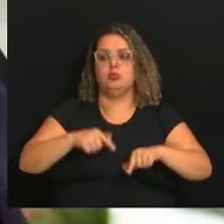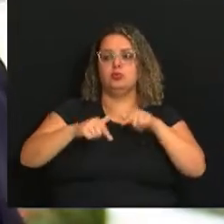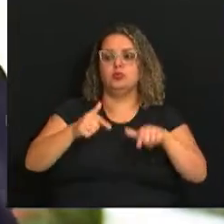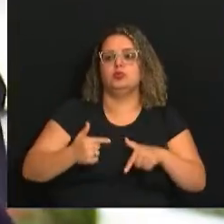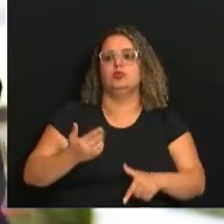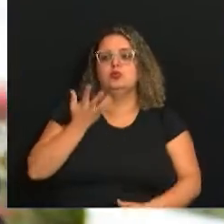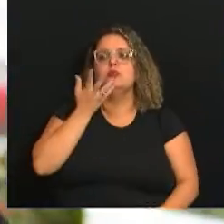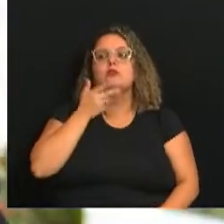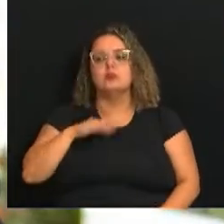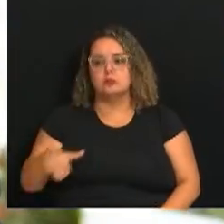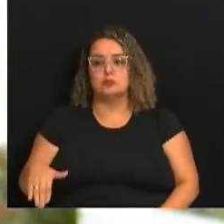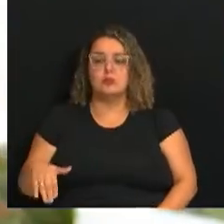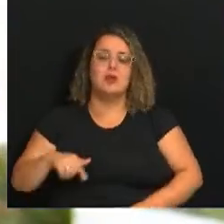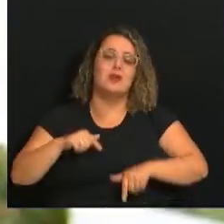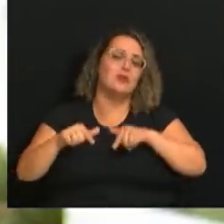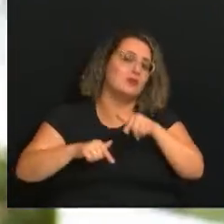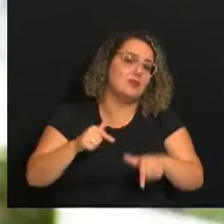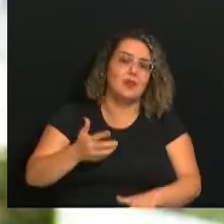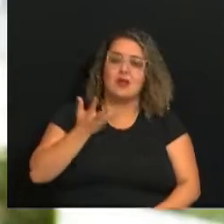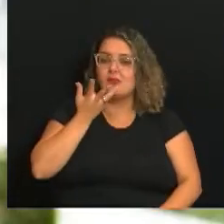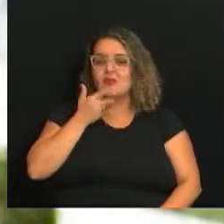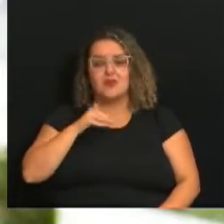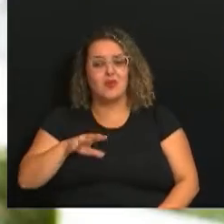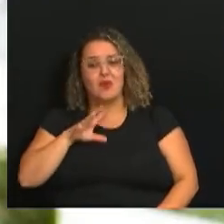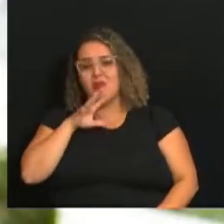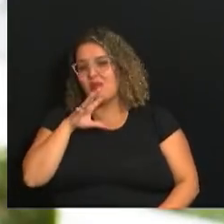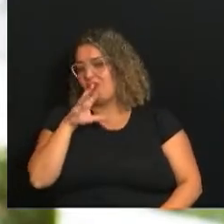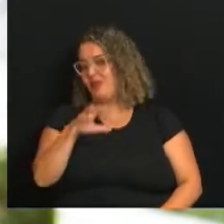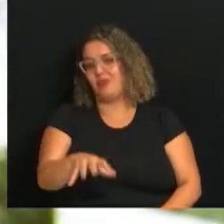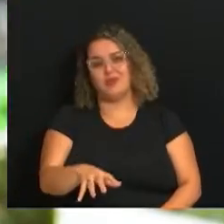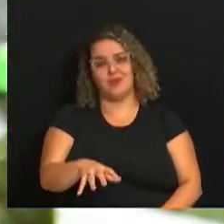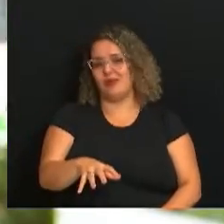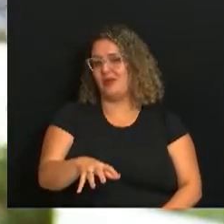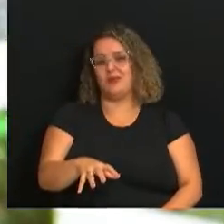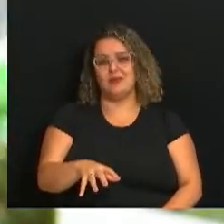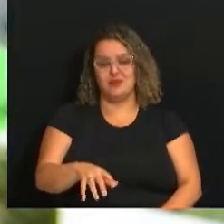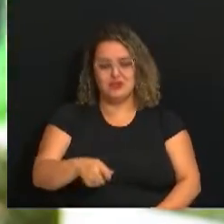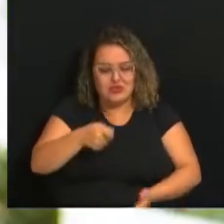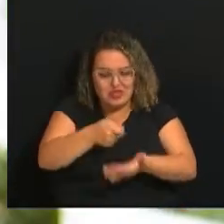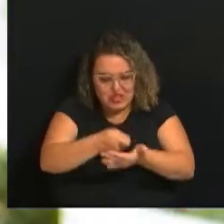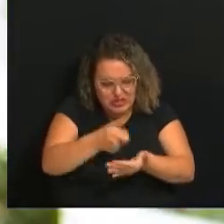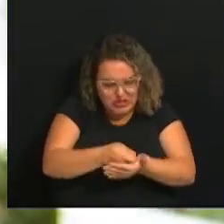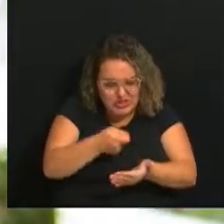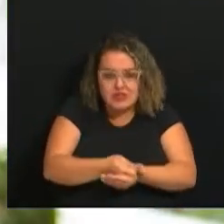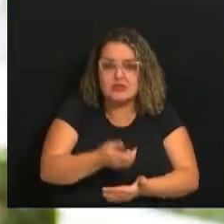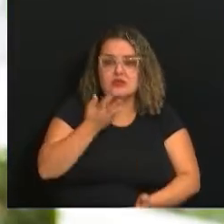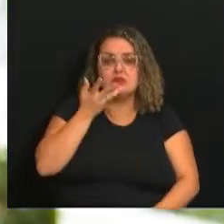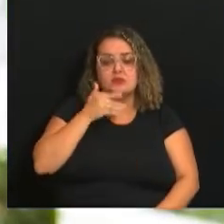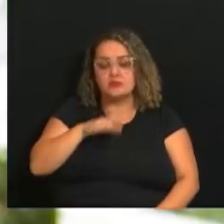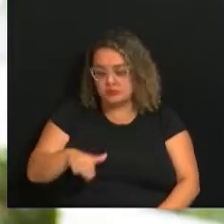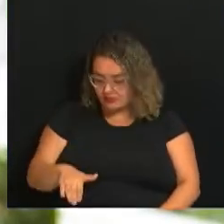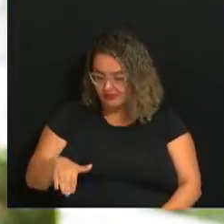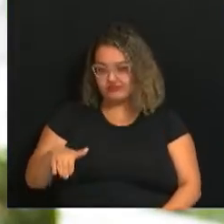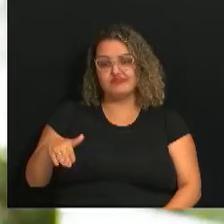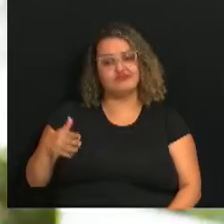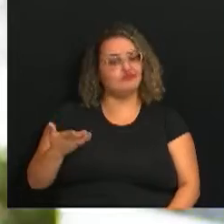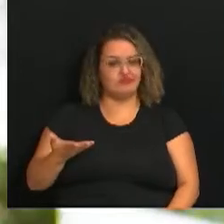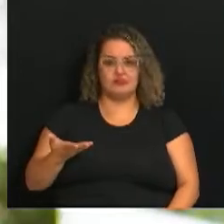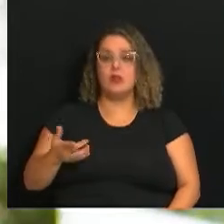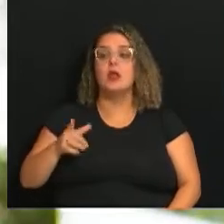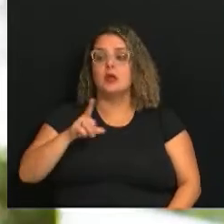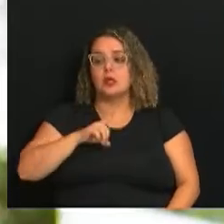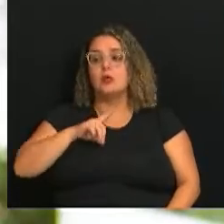ela representa a opinião da Câmara de Campinas a respeito deste tema. Agora, Mirna Abreu, a gente fala sobre uma proposta da